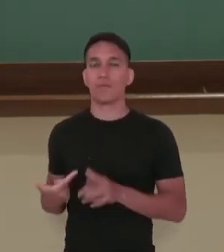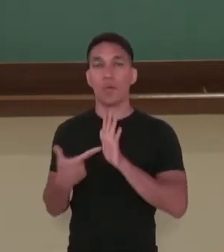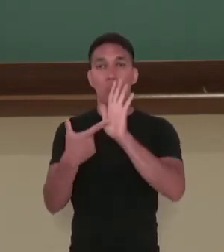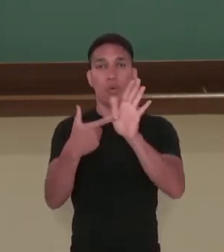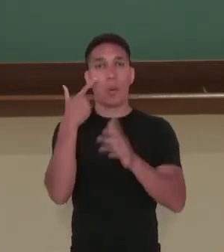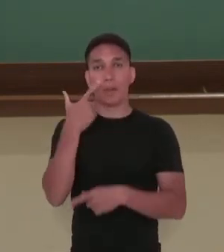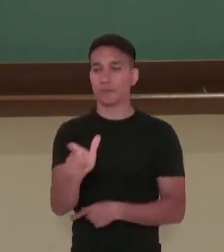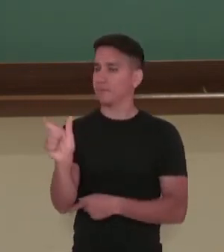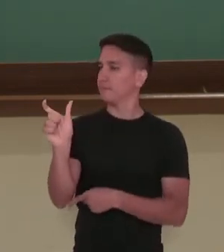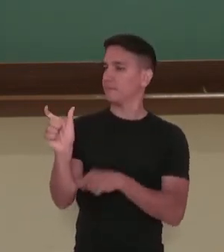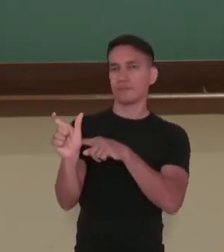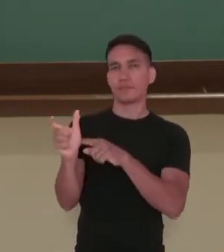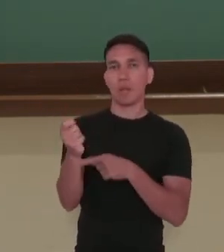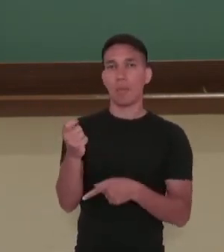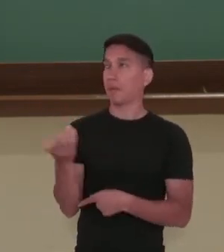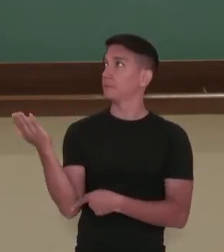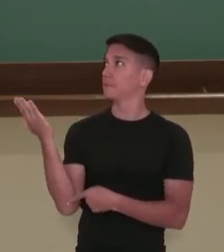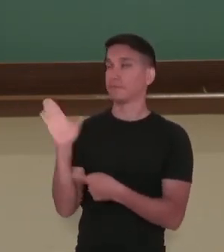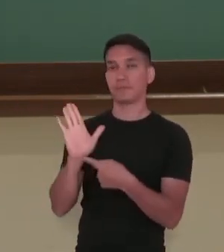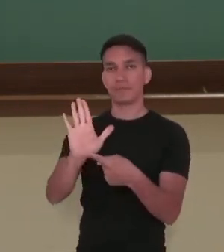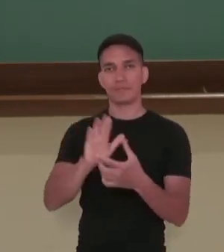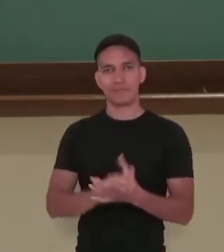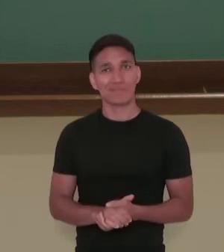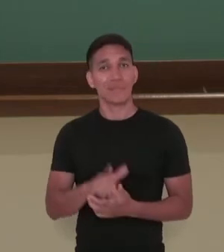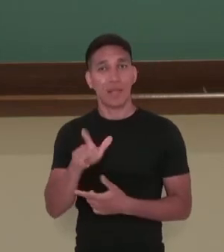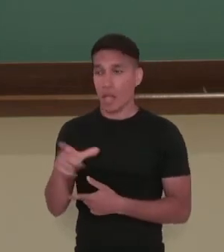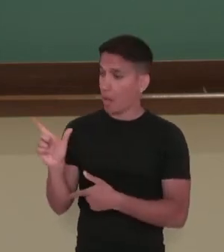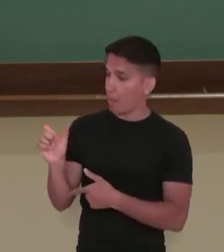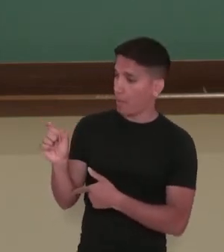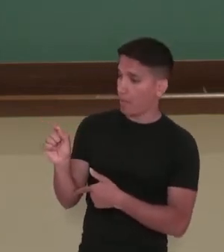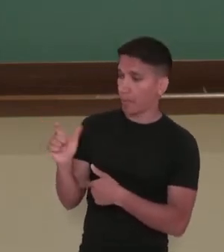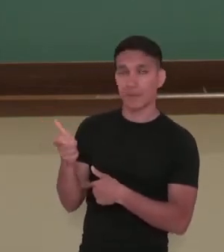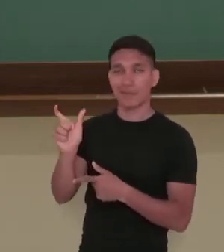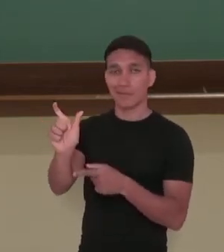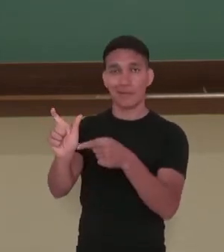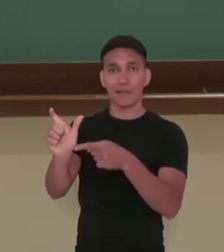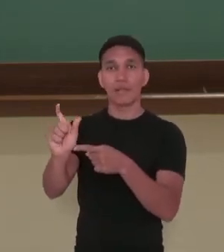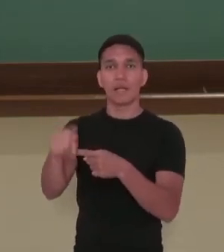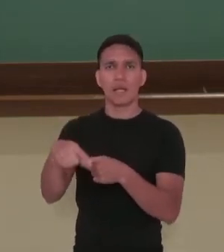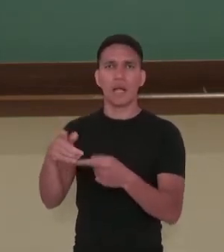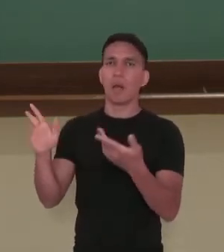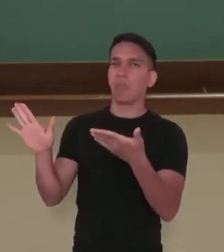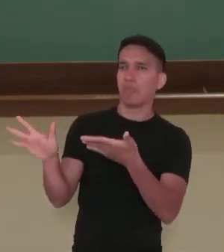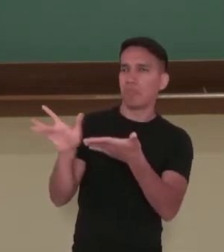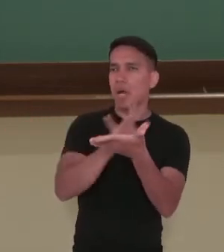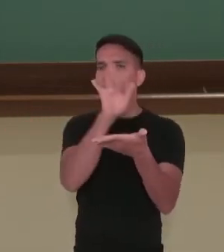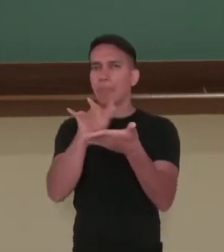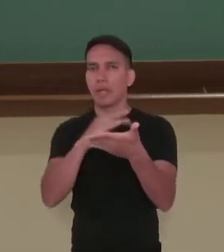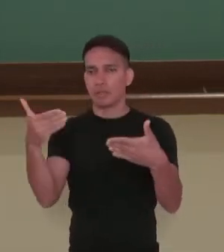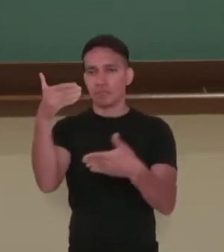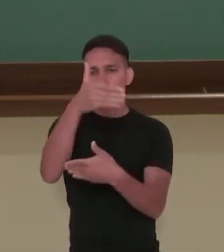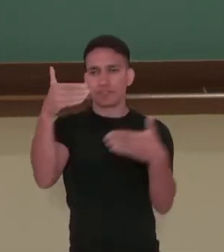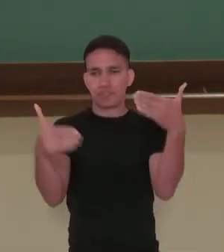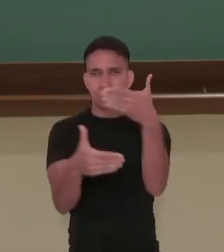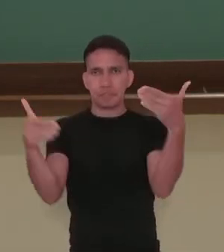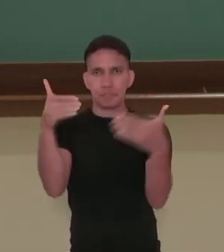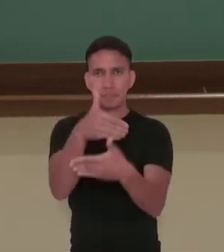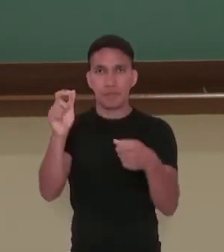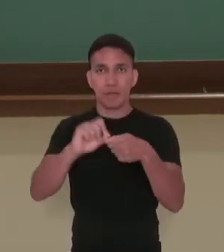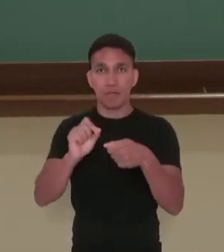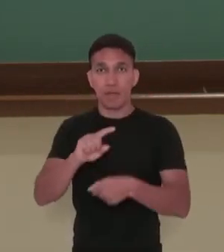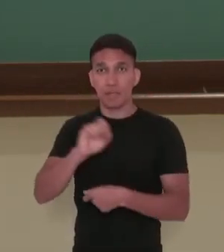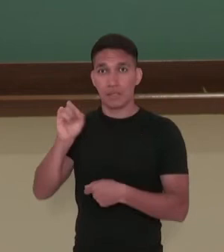meu controle, olha só que legal, é com esse aqui que a gente passa os slides aí e tudo mais, beleza? Eu